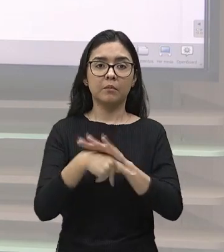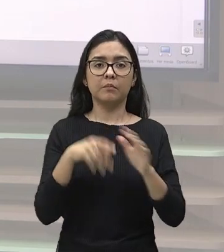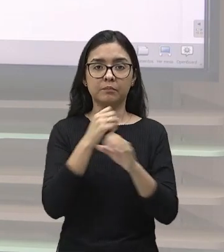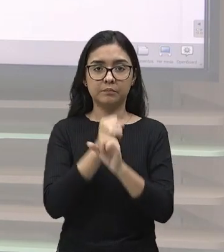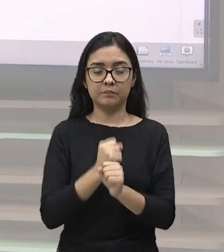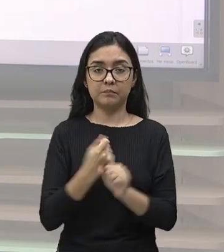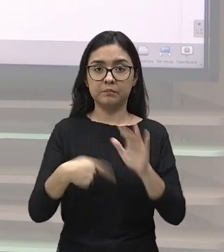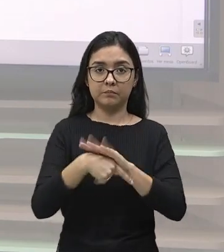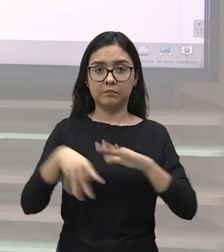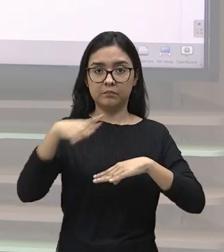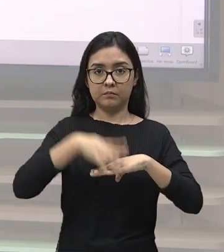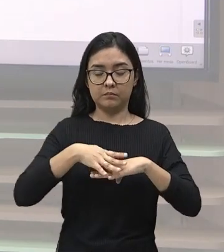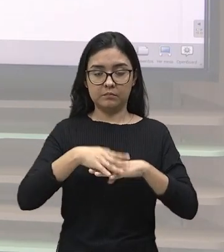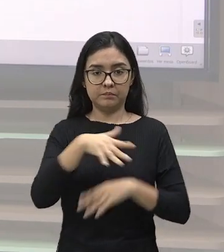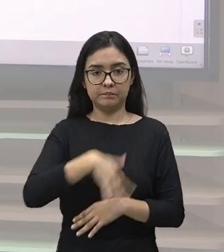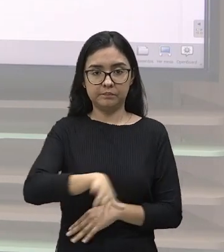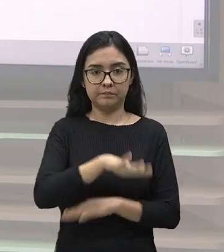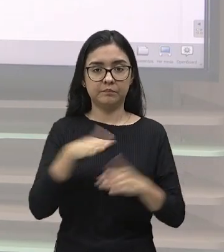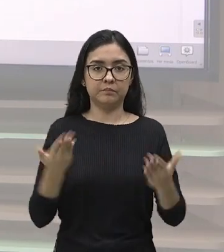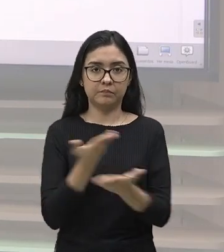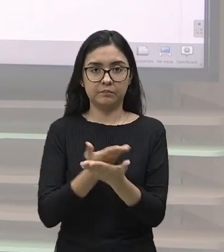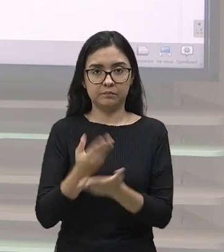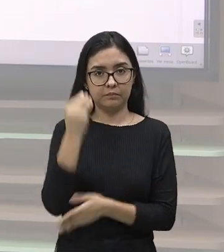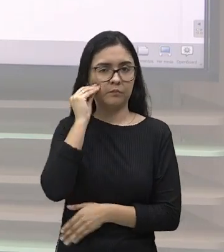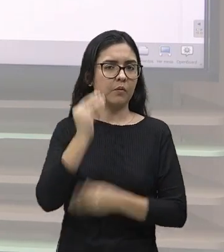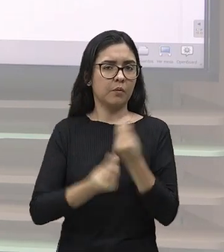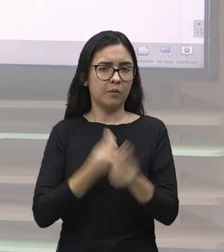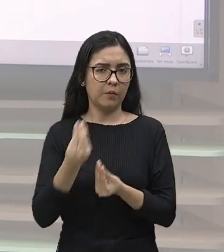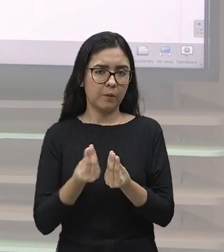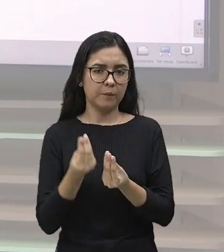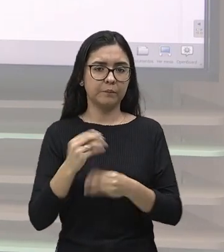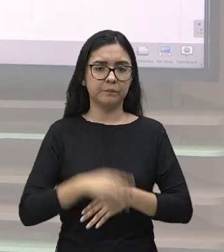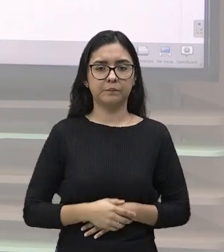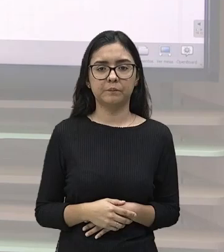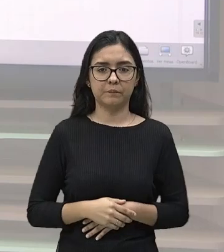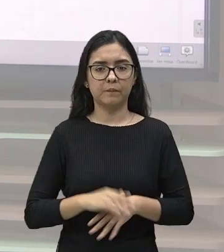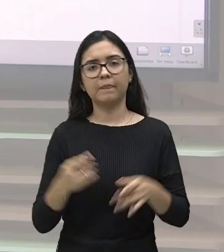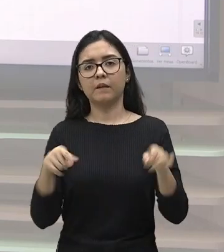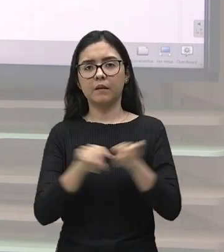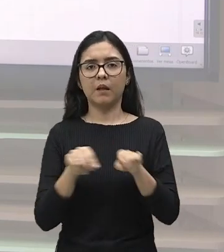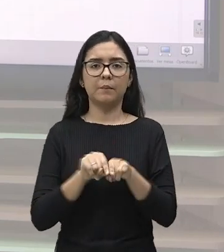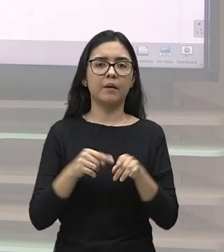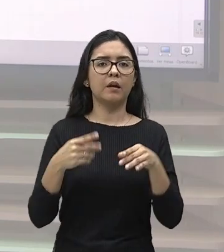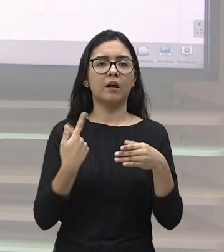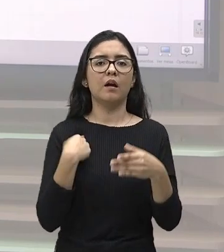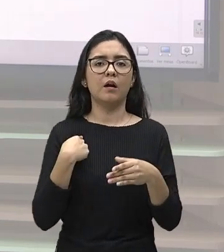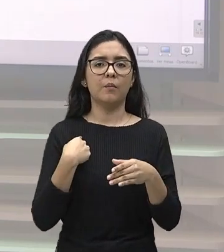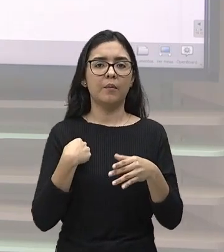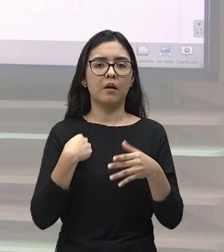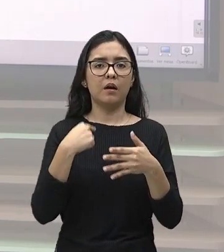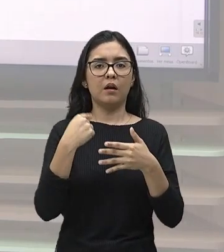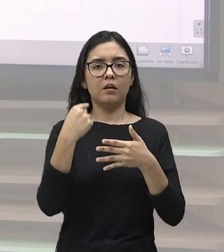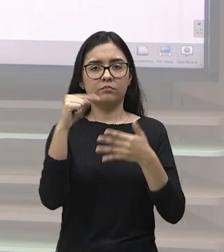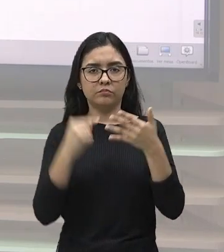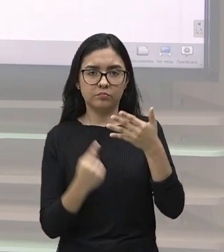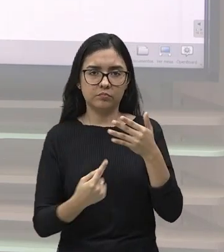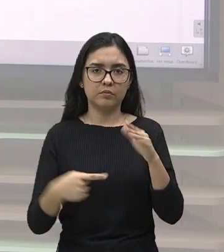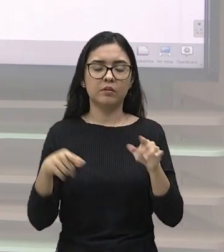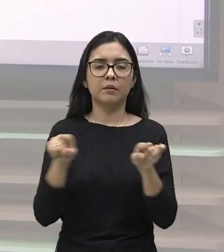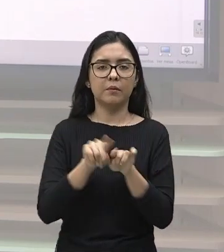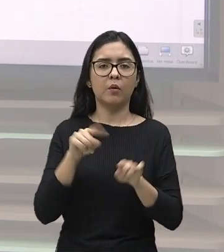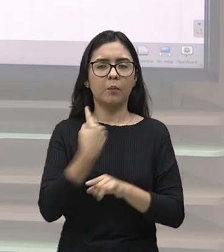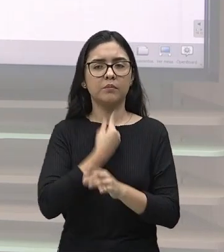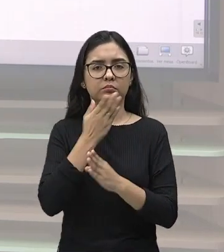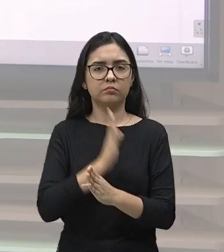tá? E nós vamos ver agora, né, como que ela se comporta, quais são os elementos, né, como que eu identifico o que é a